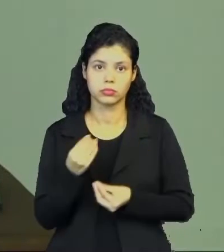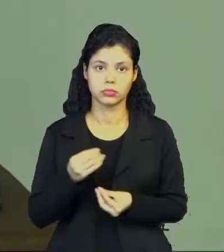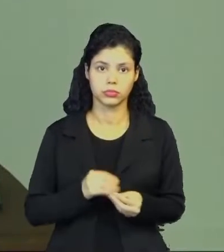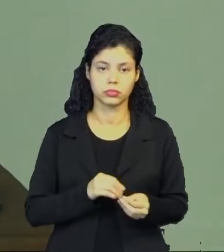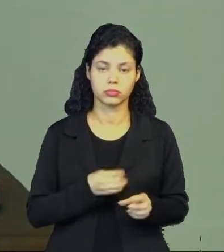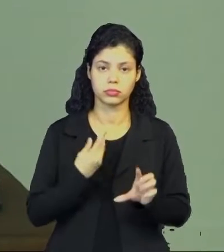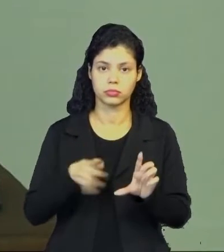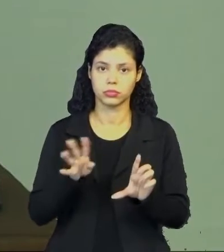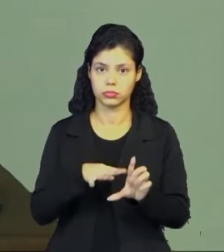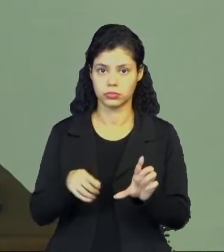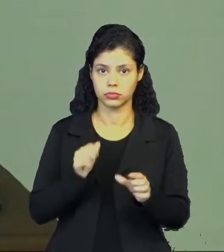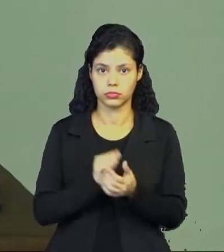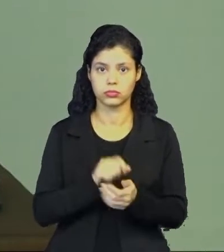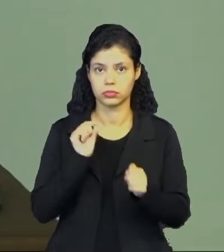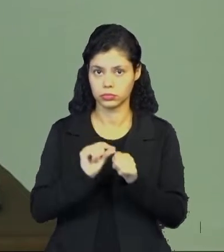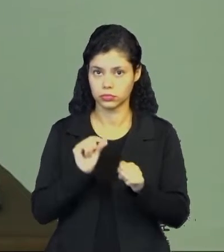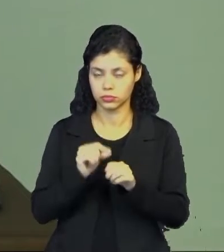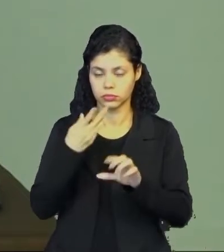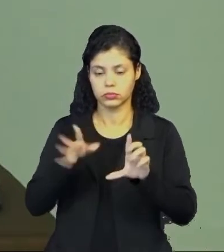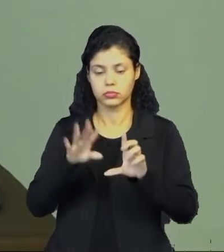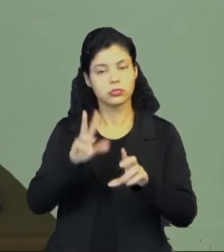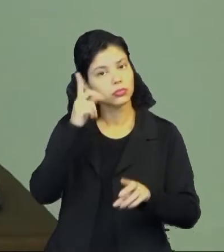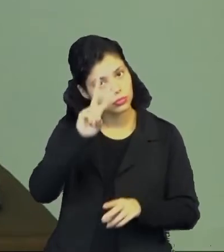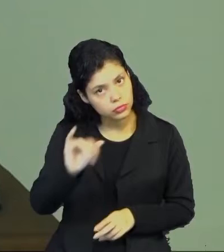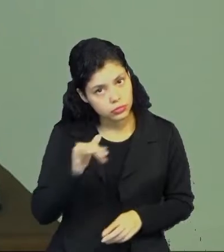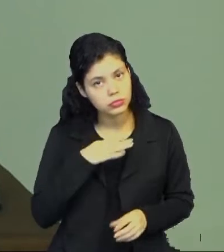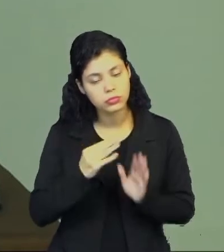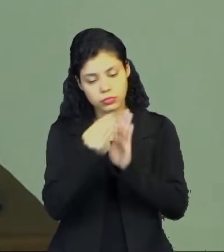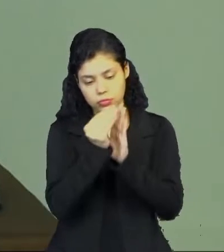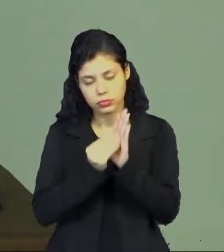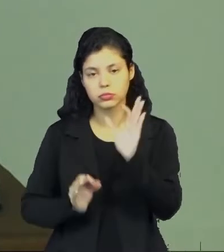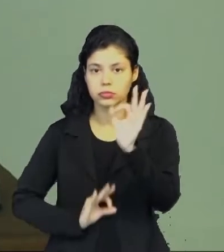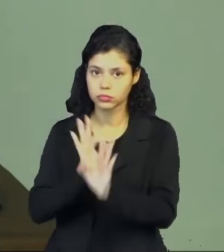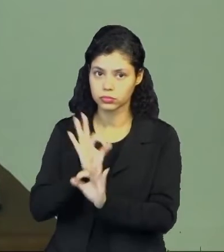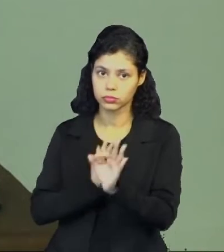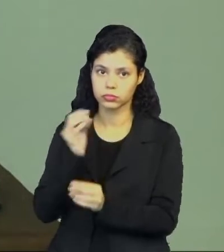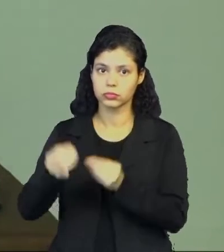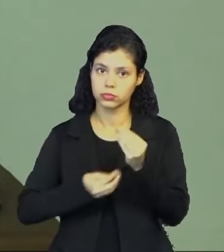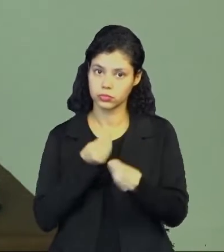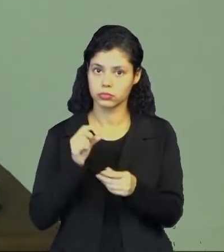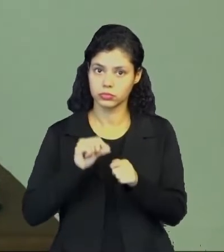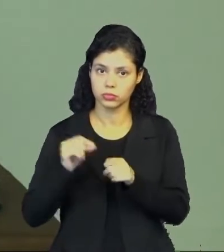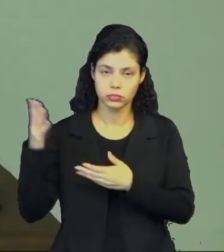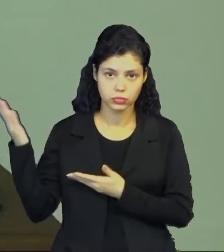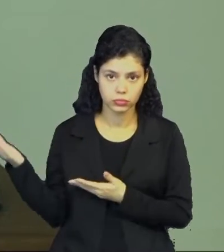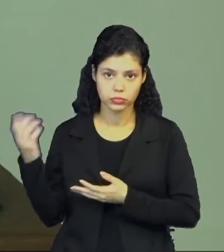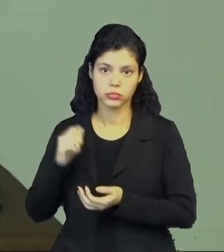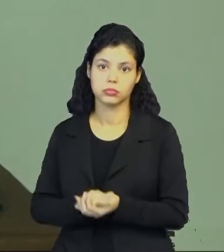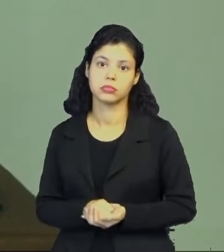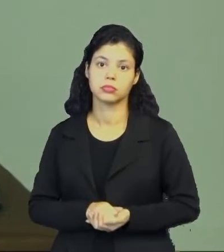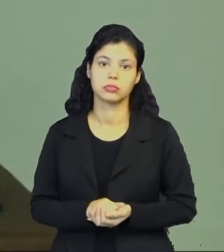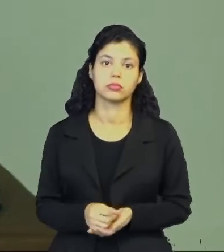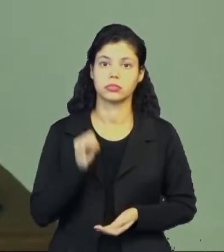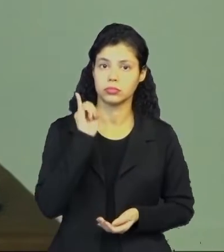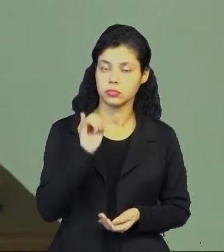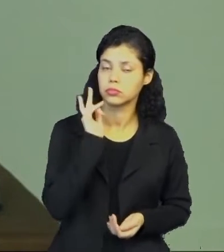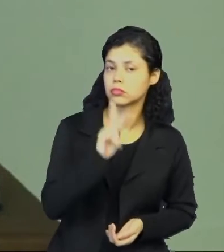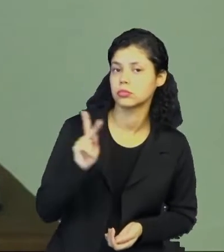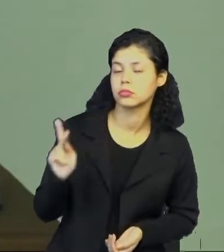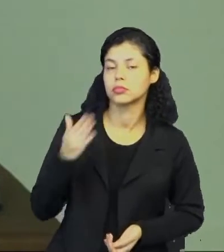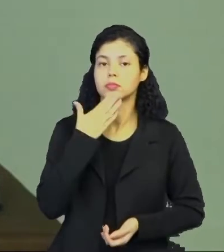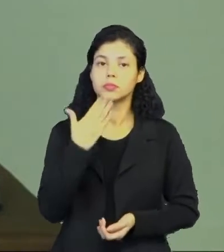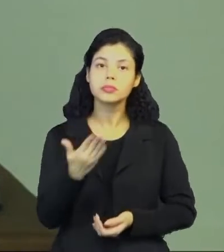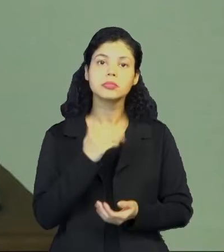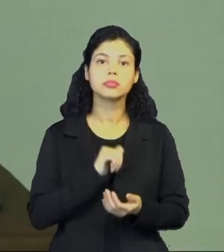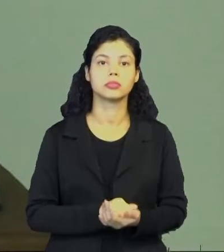te deu um gráfico, pediu para você construir uma tabela, você vai pegar esses dados e organizá-los da forma que eu fiz aqui, tá? E se a professora